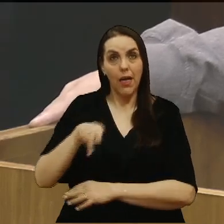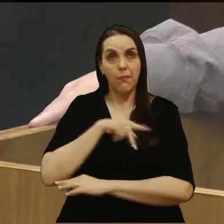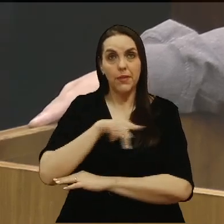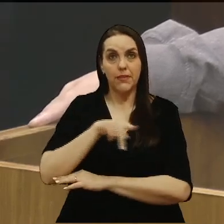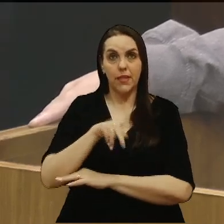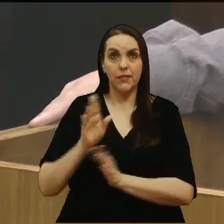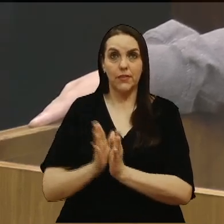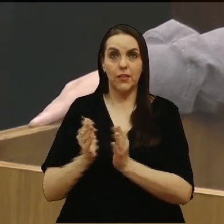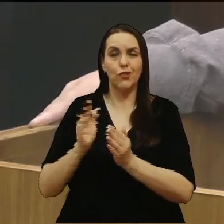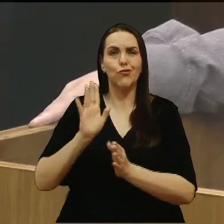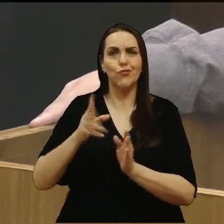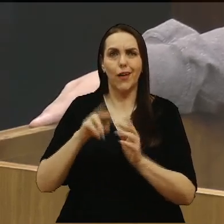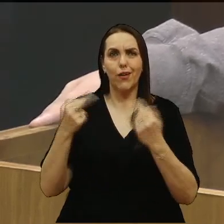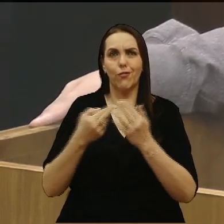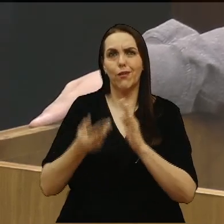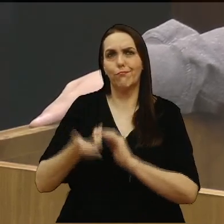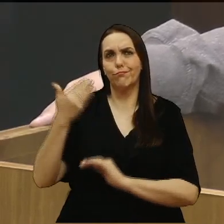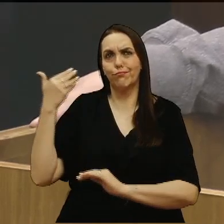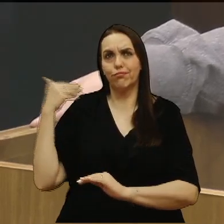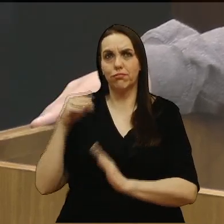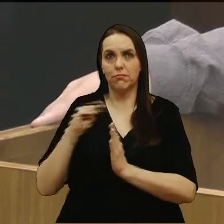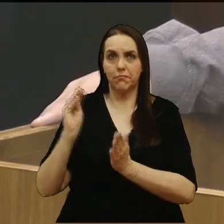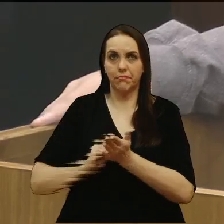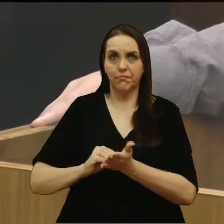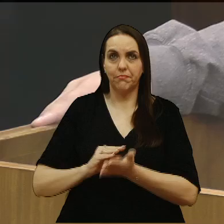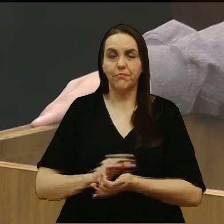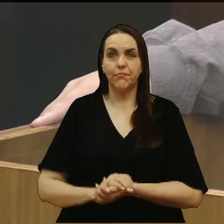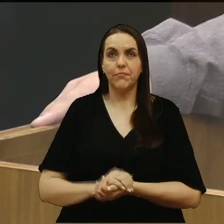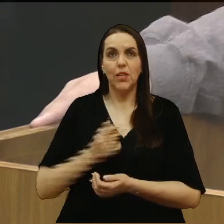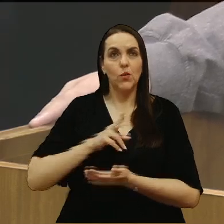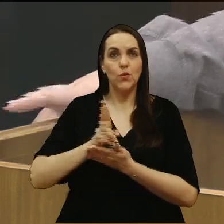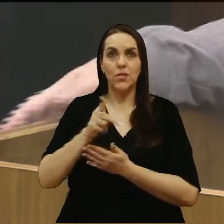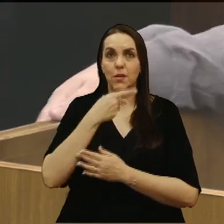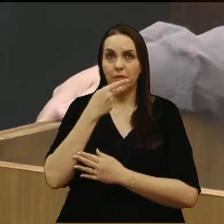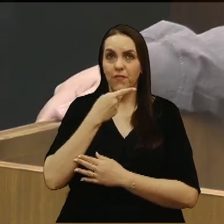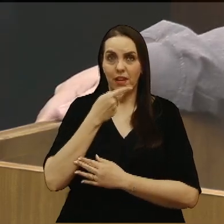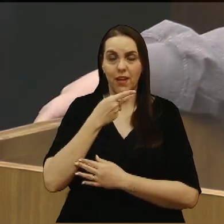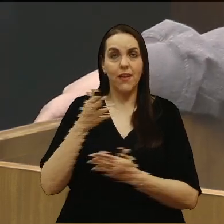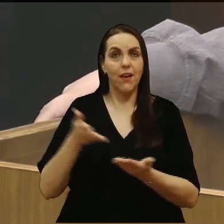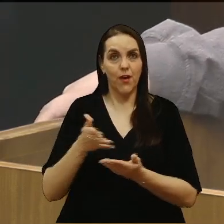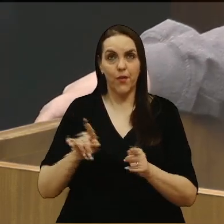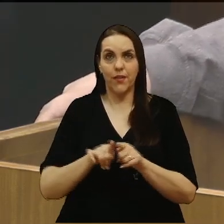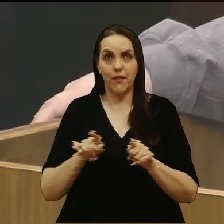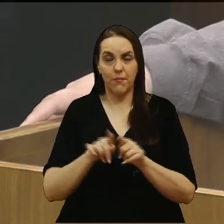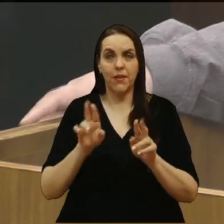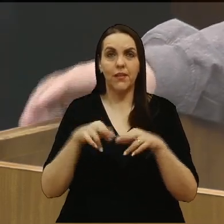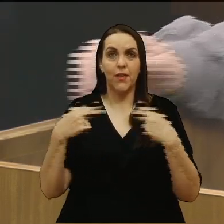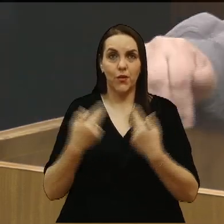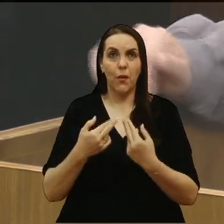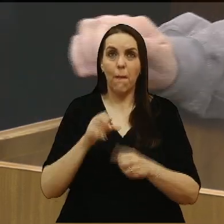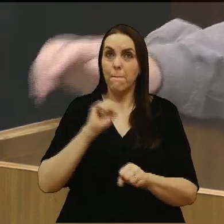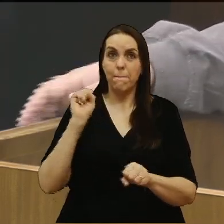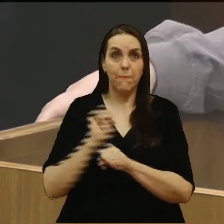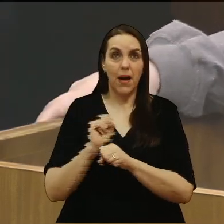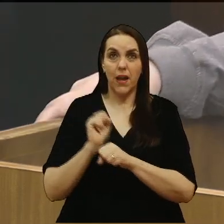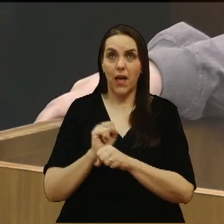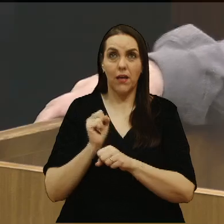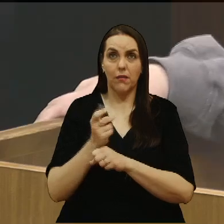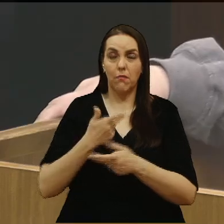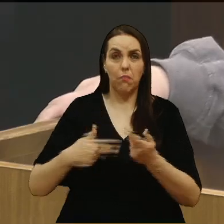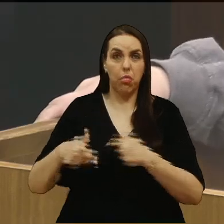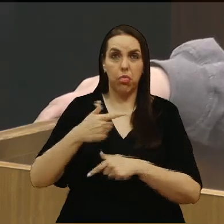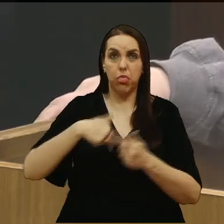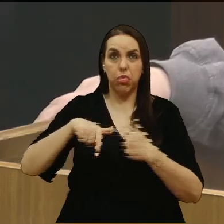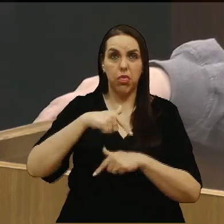que essa reunião já estava agendada há muito tempo. Eu sempre falei, e tenho falado agora, inclusive falei na reunião, que a gente tem que parar de ficar correndo em volta do próprio rabo